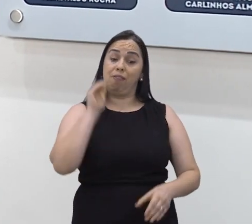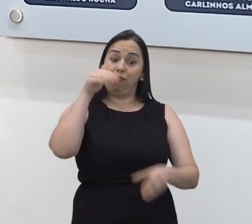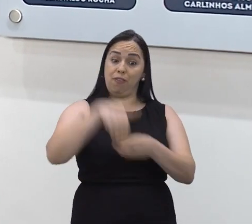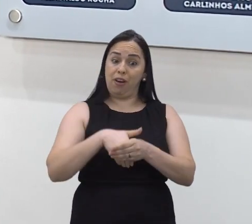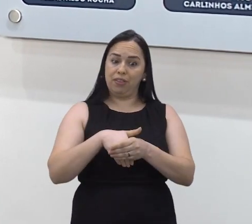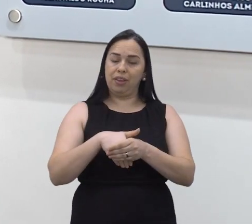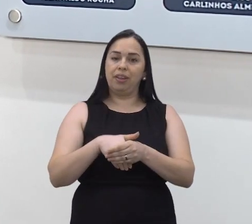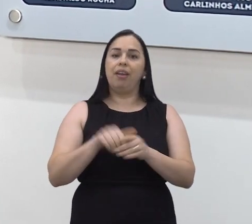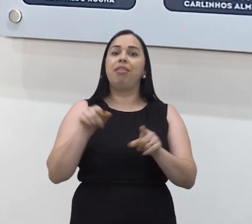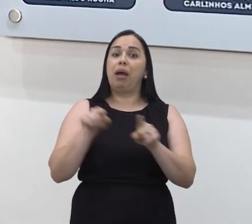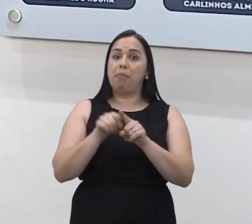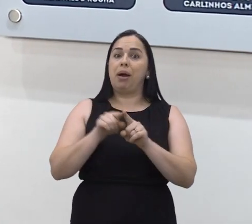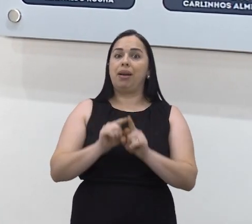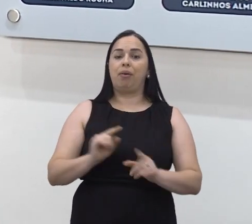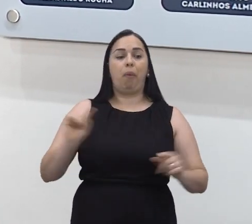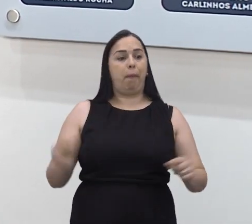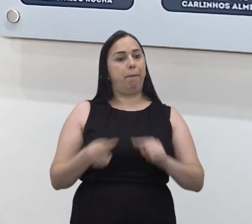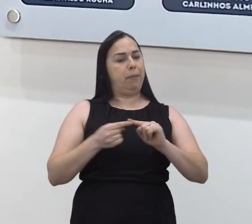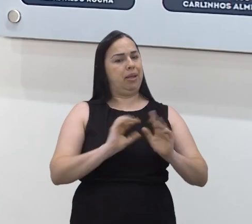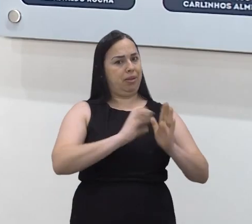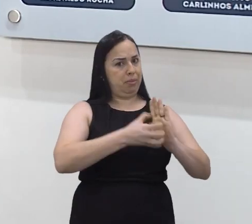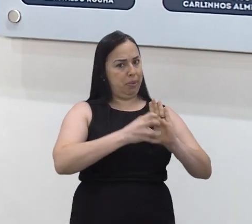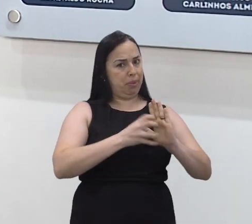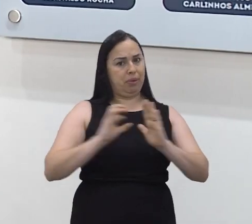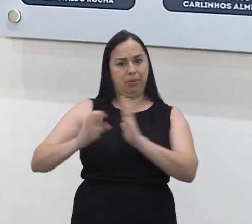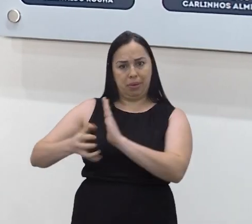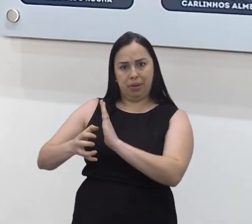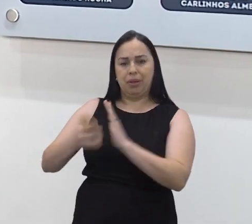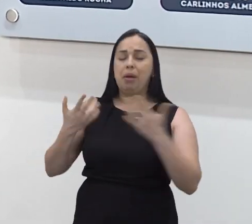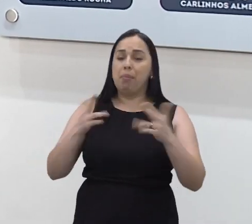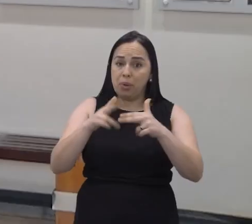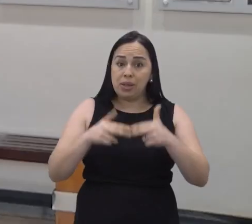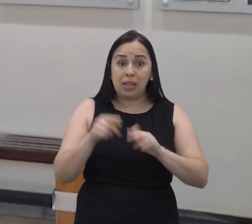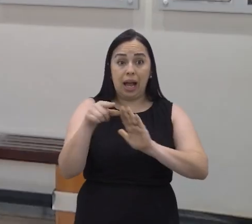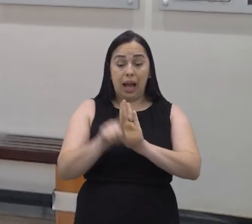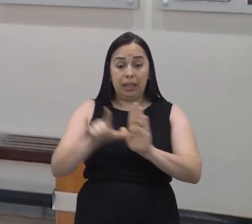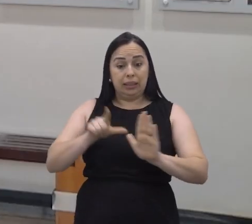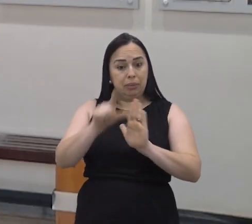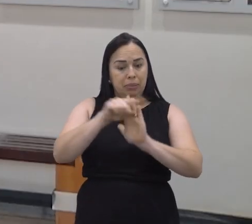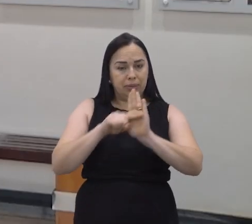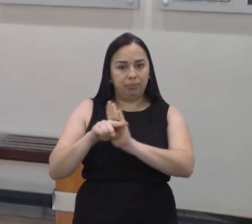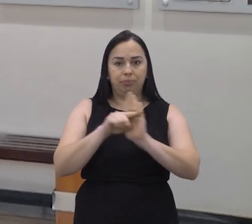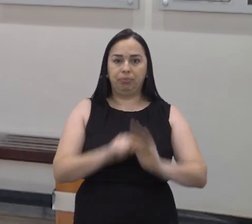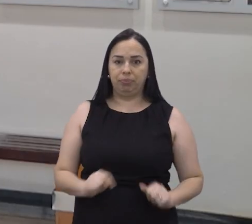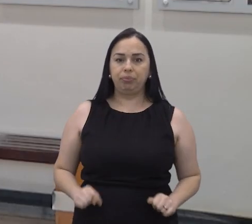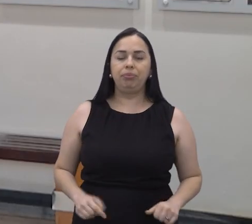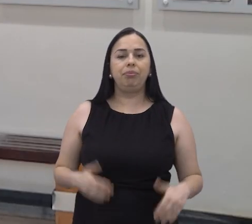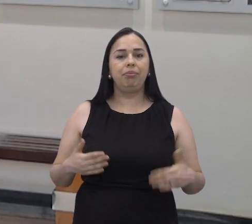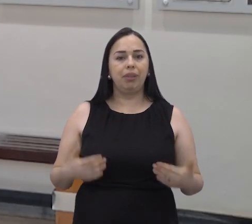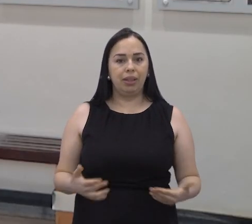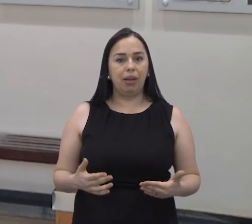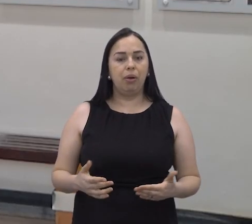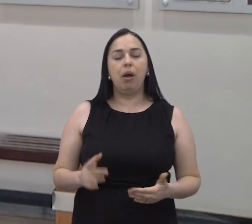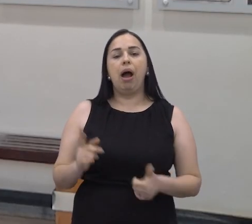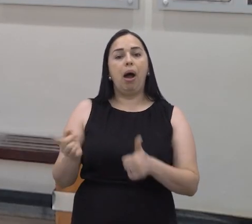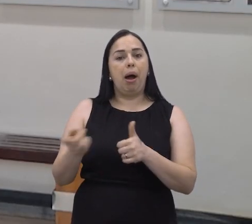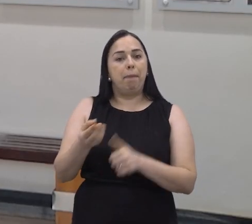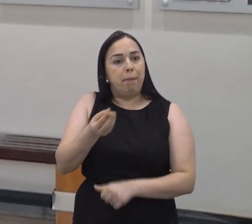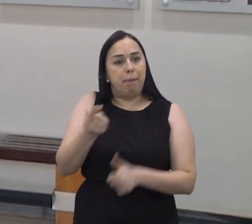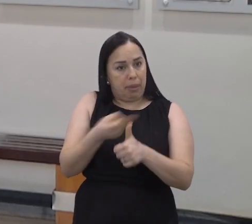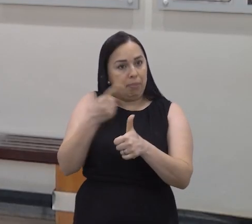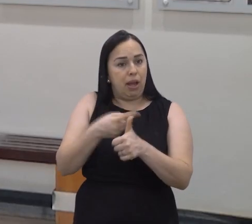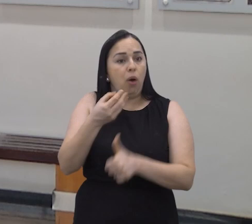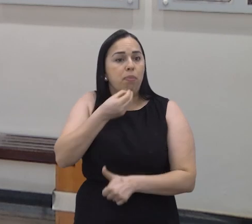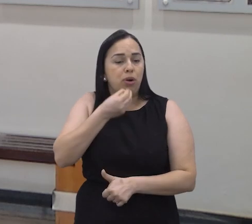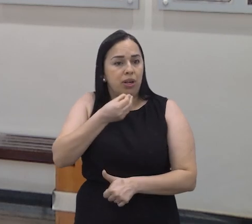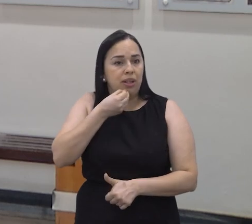Legislativo também vai para o partido. Tá vendo como é importante pesquisar bem? No modelo proporcional, o privilégio é do partido,